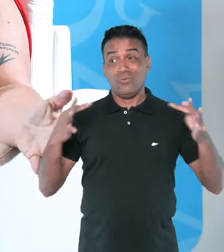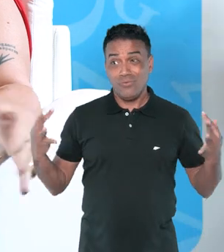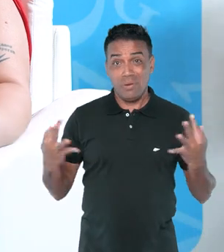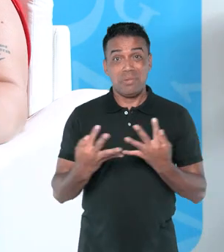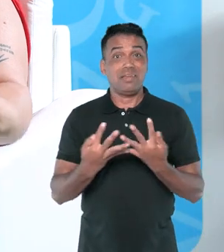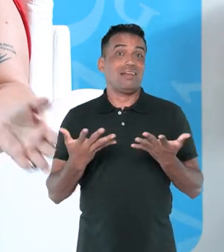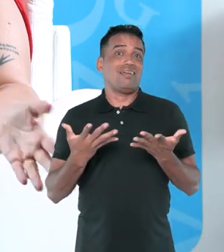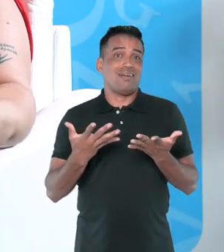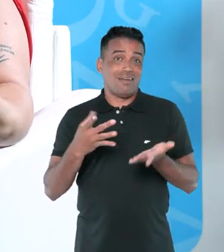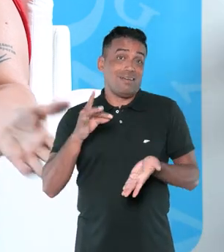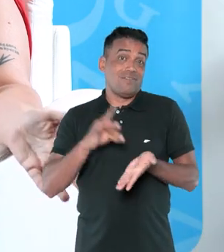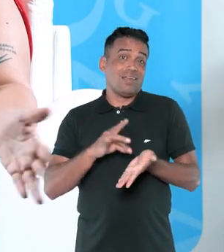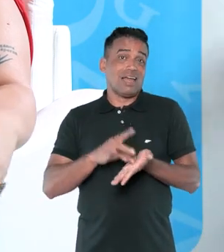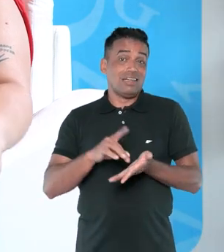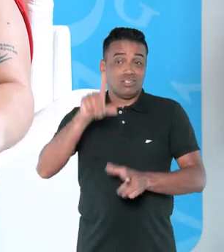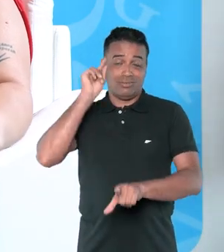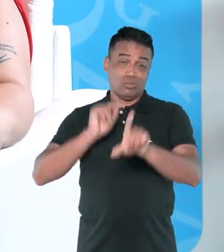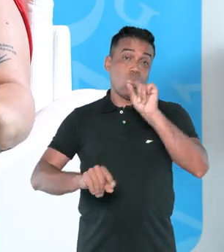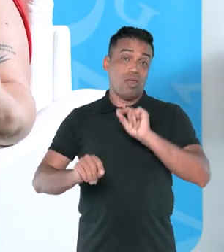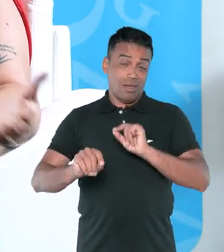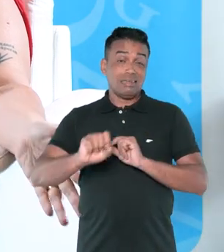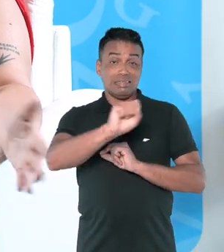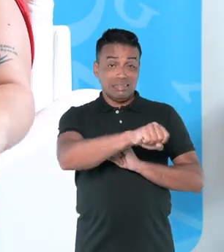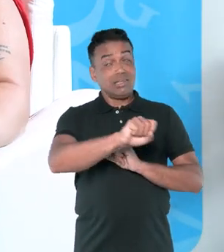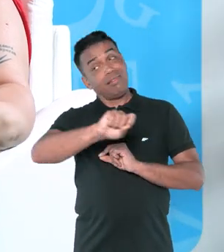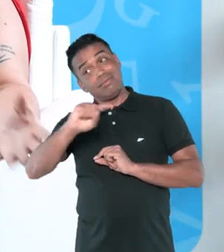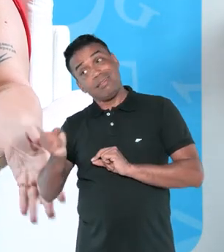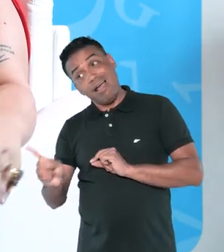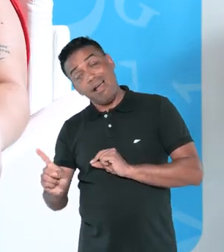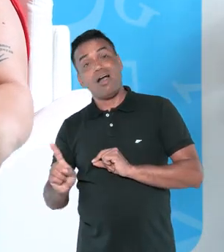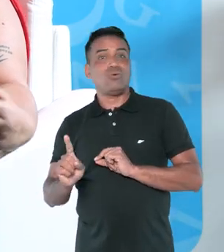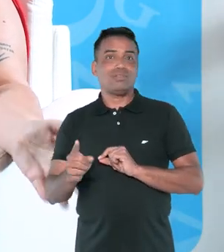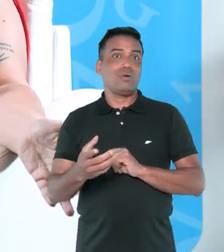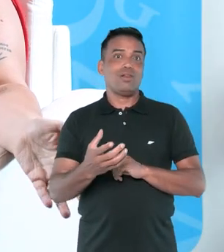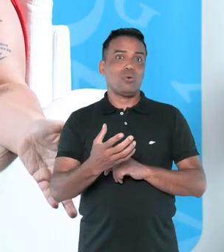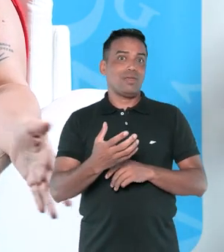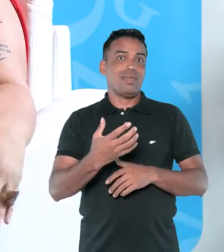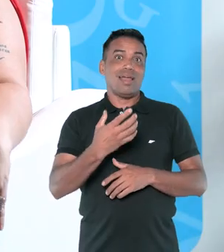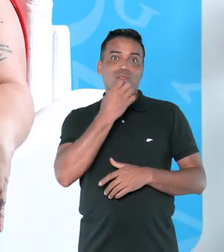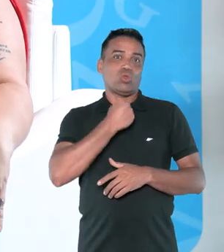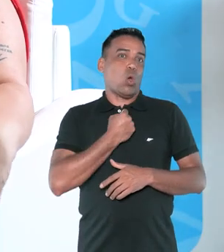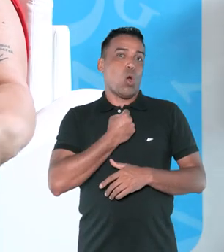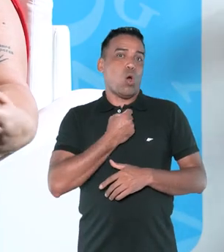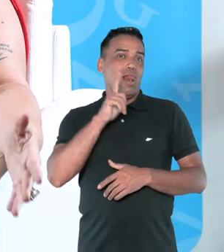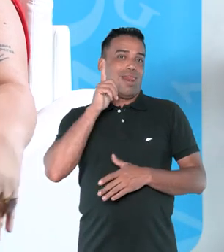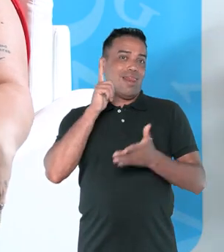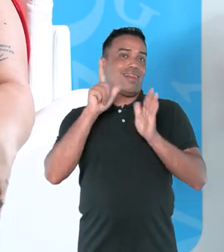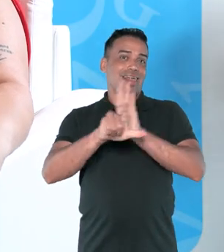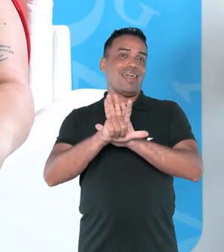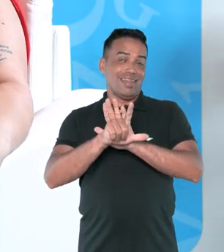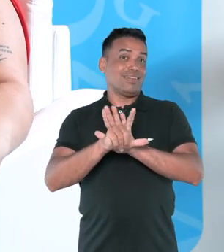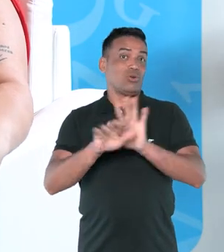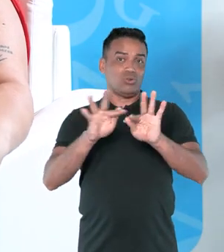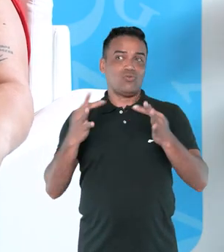na verdade, é quem tem que decidir ou não. Ele não deu tempo dele fazer a minha adoção legal, então eu não sou família, mas eu não tive